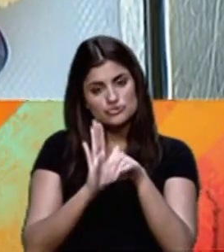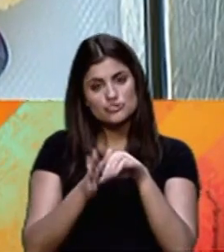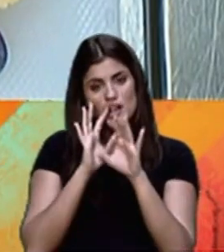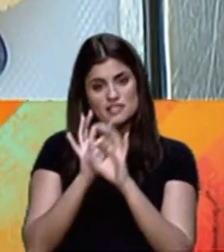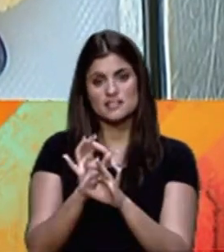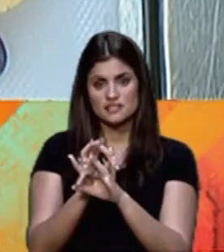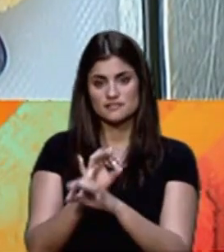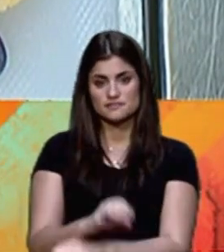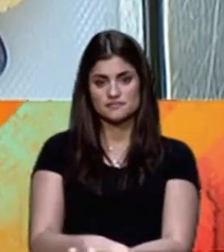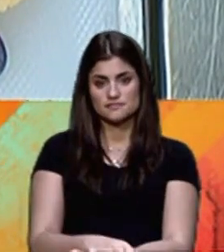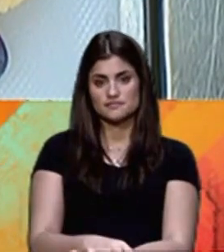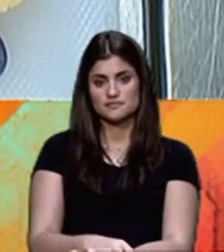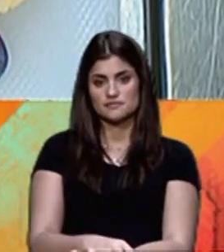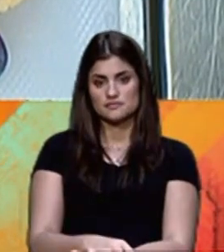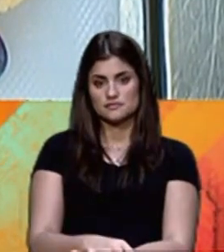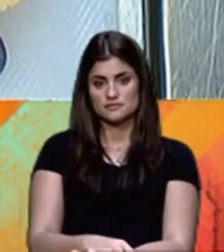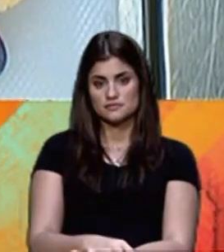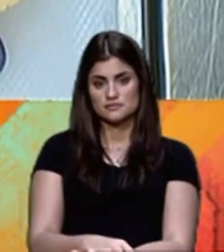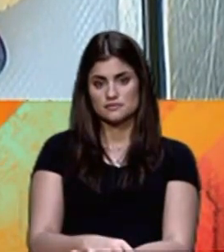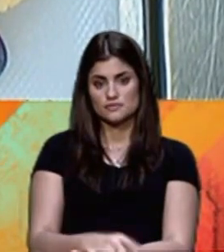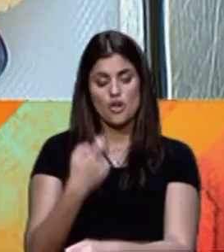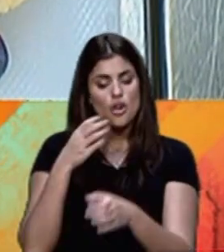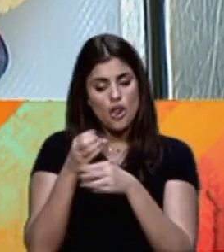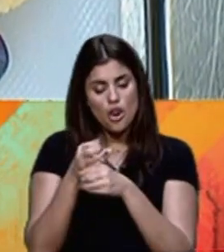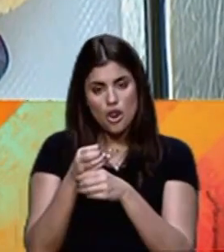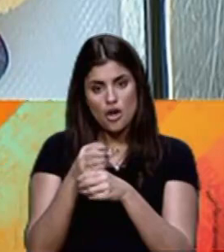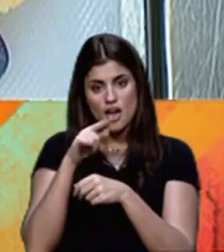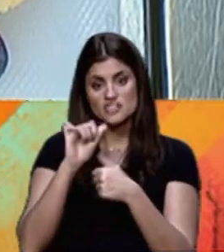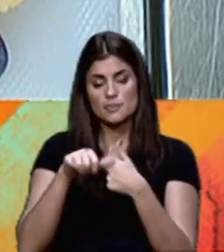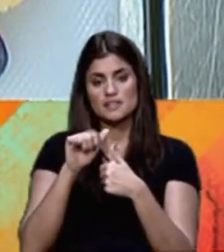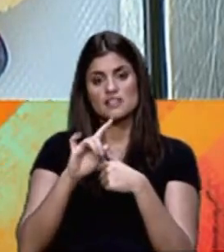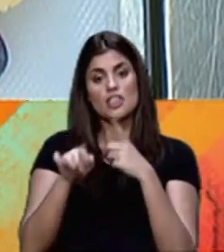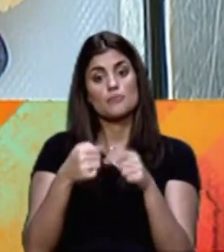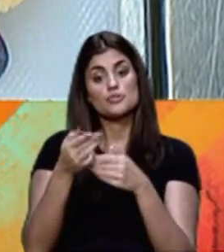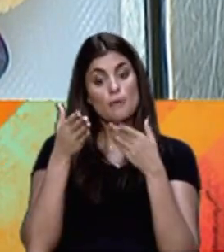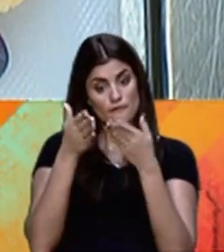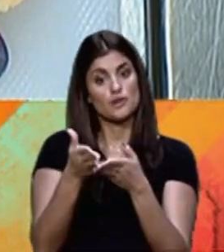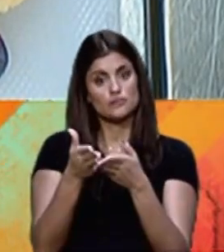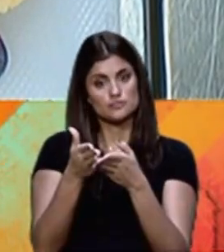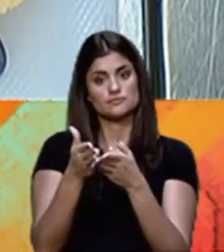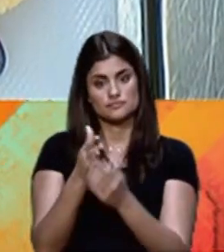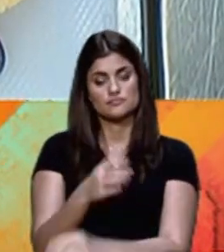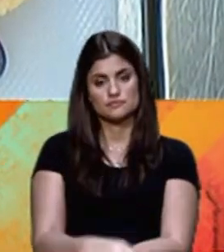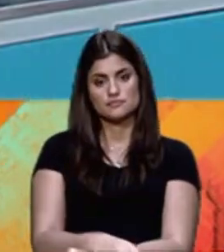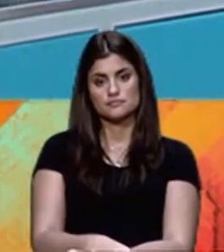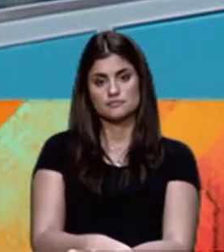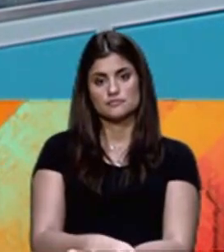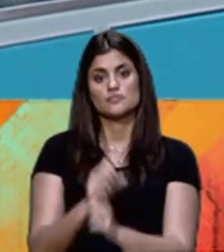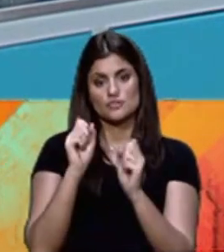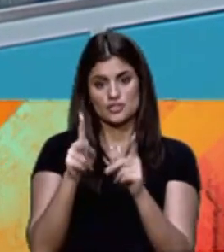assim e fica extremamente mini. Esta batata depois vai ao forno? Esta batata vai ao forno,